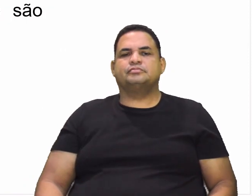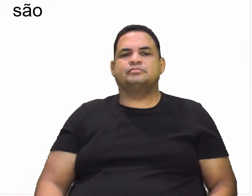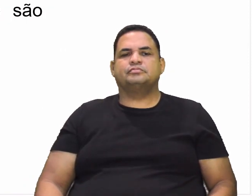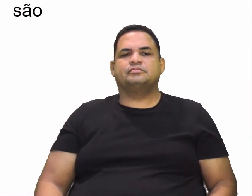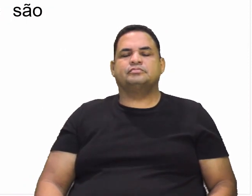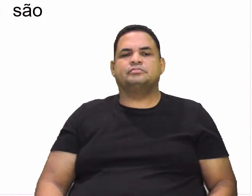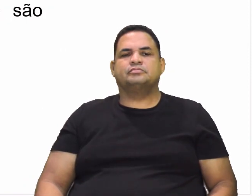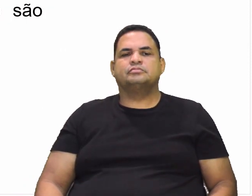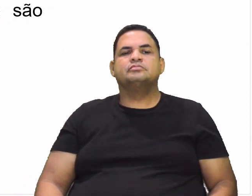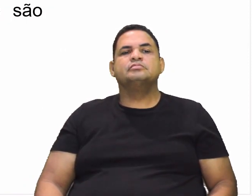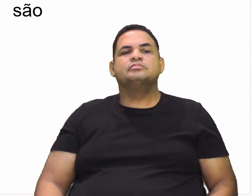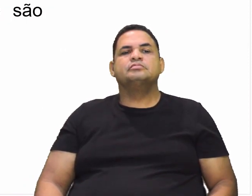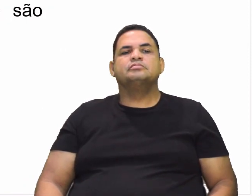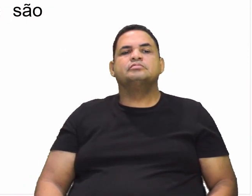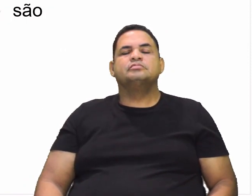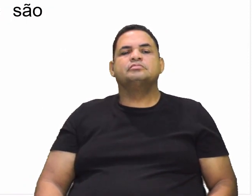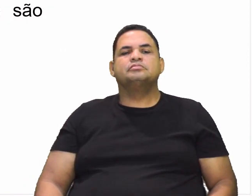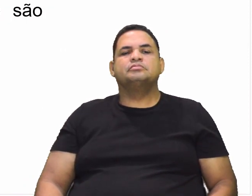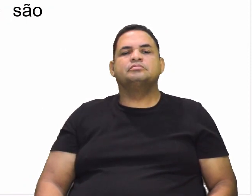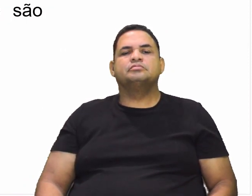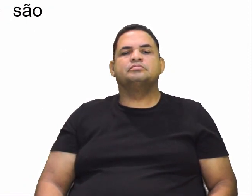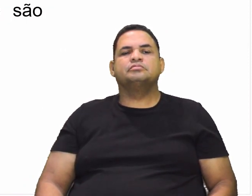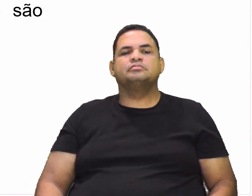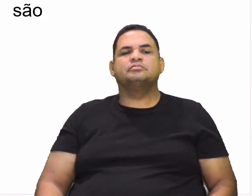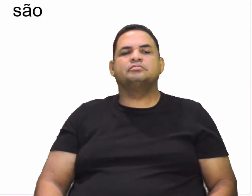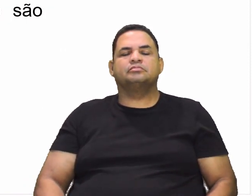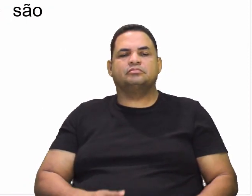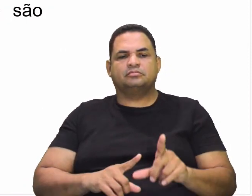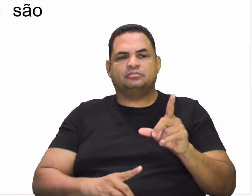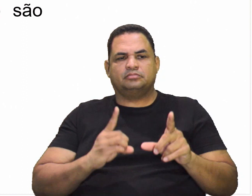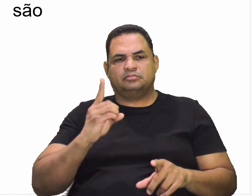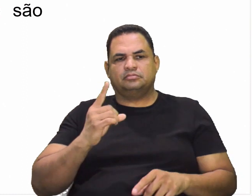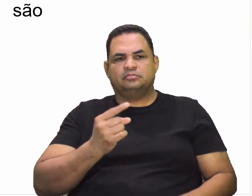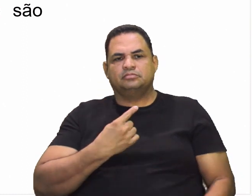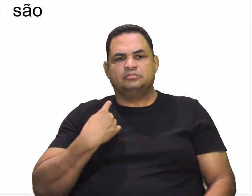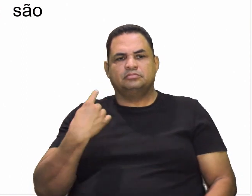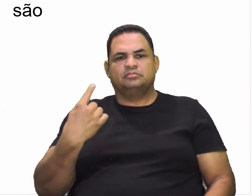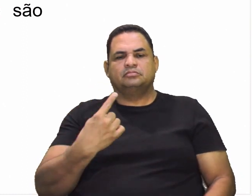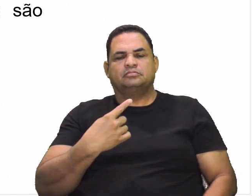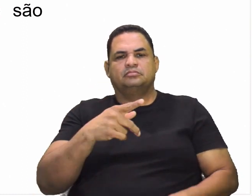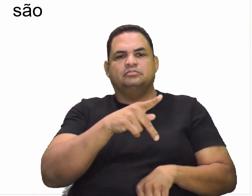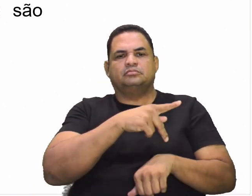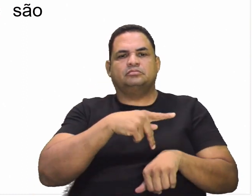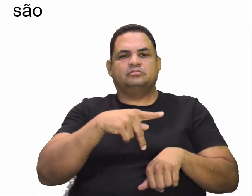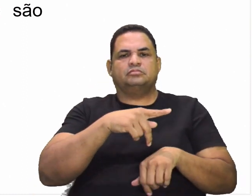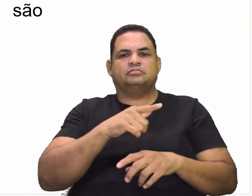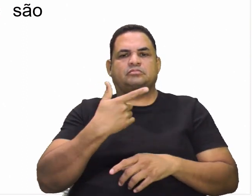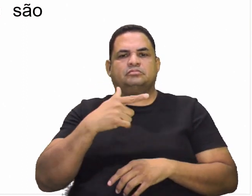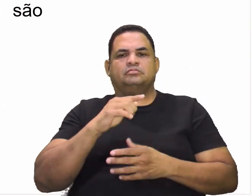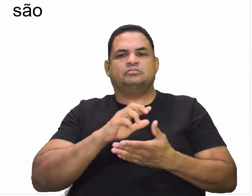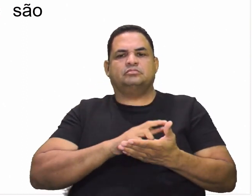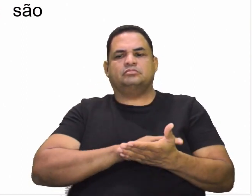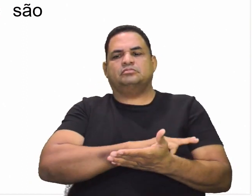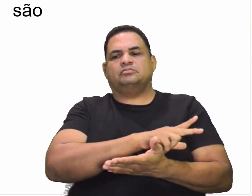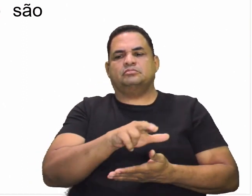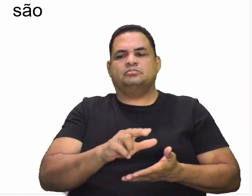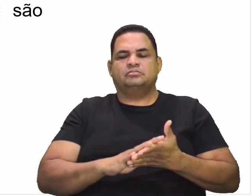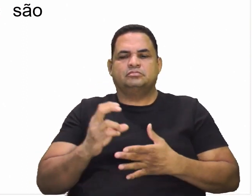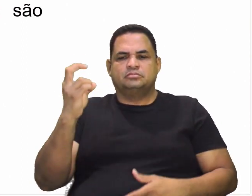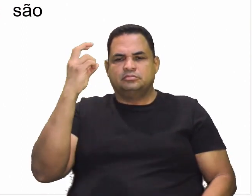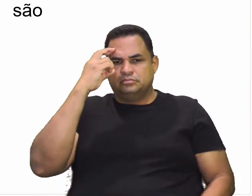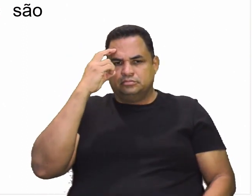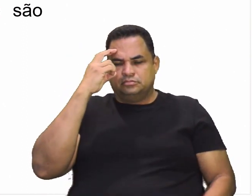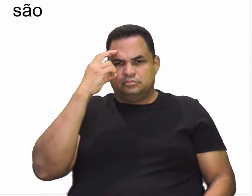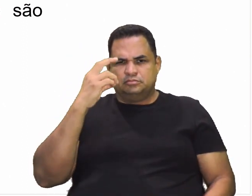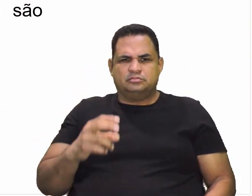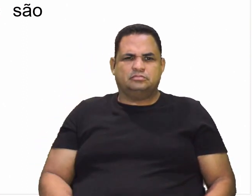Ou letra D. Nosso país não possui diversidade